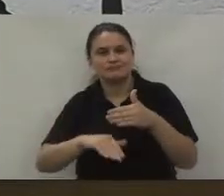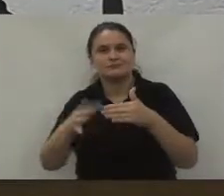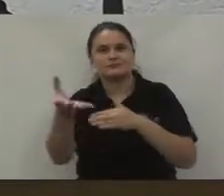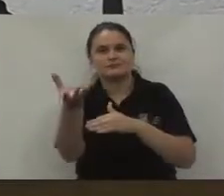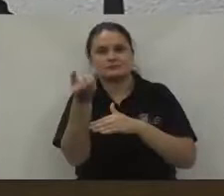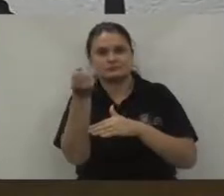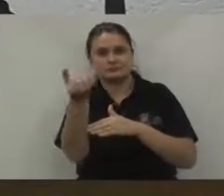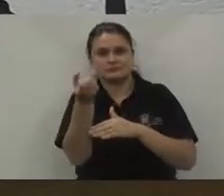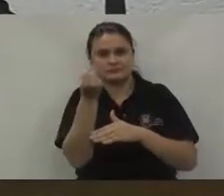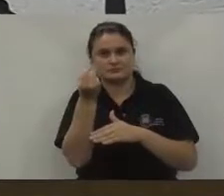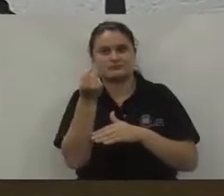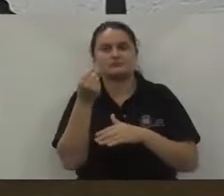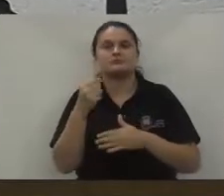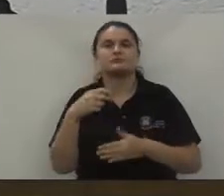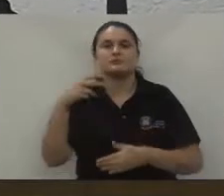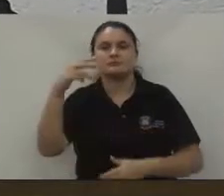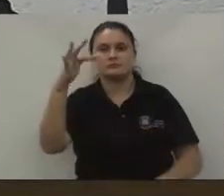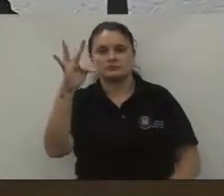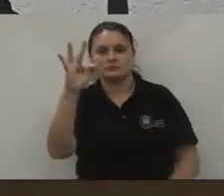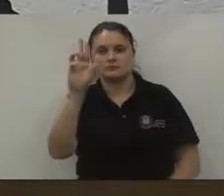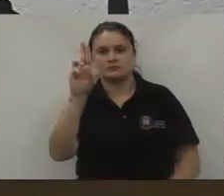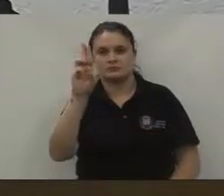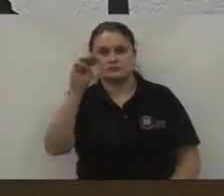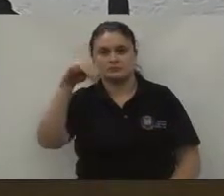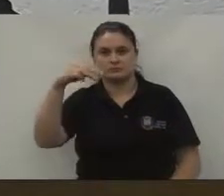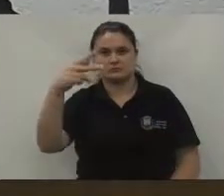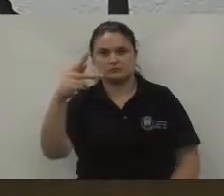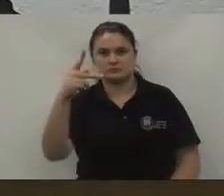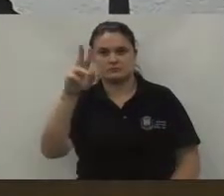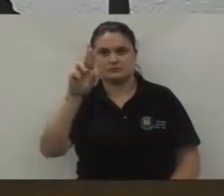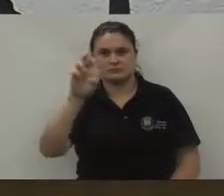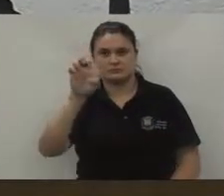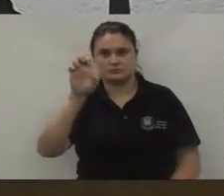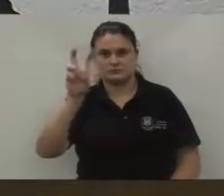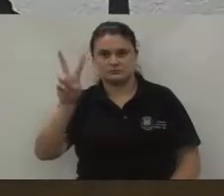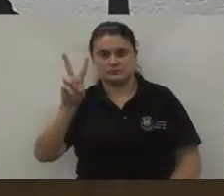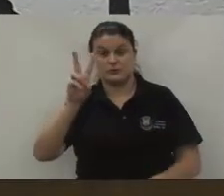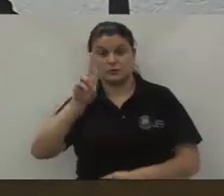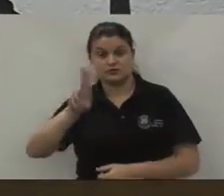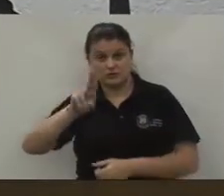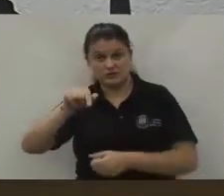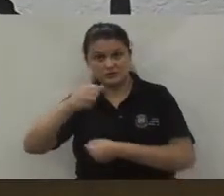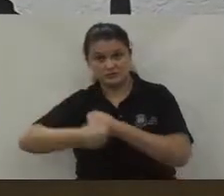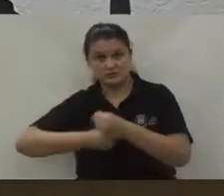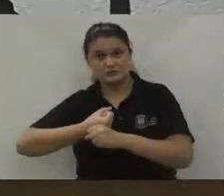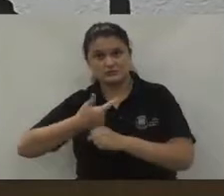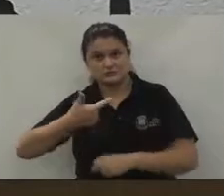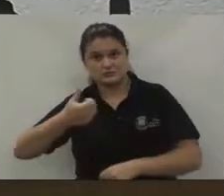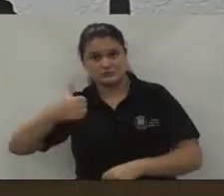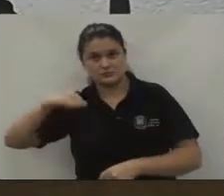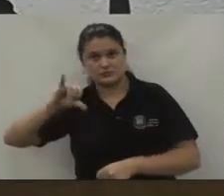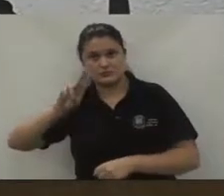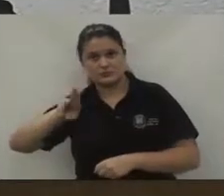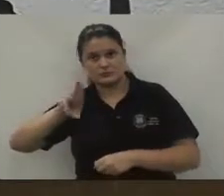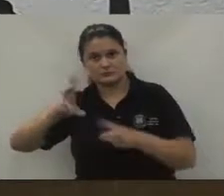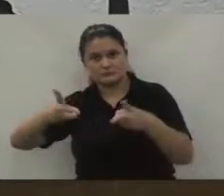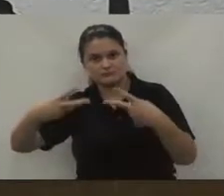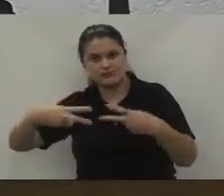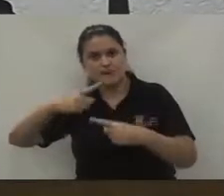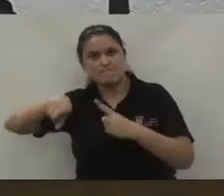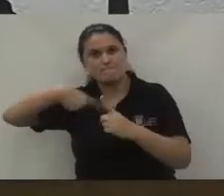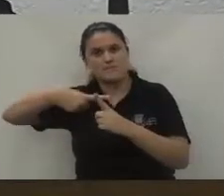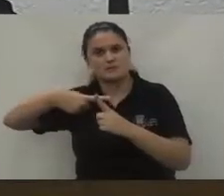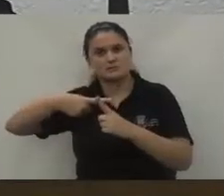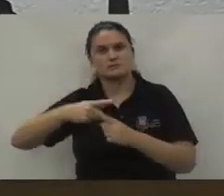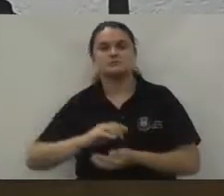de Previdência Municipal de União da Vitória, para o exercício de 2019, com recursos provenientes de